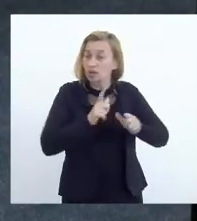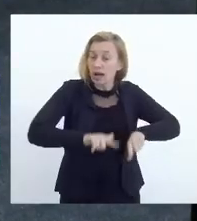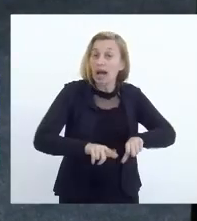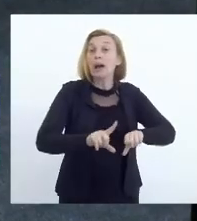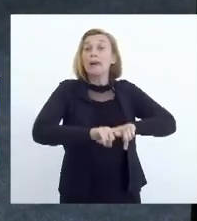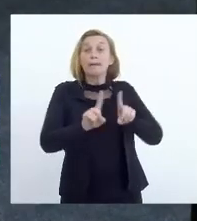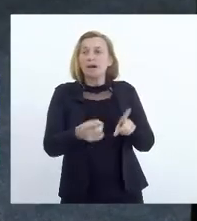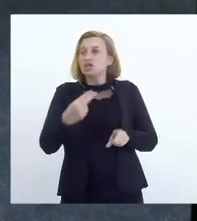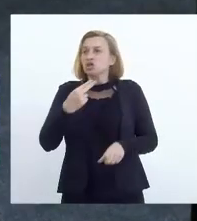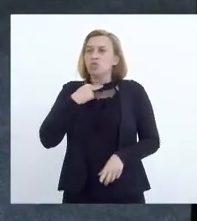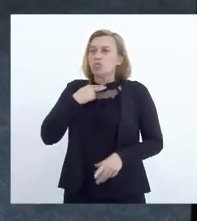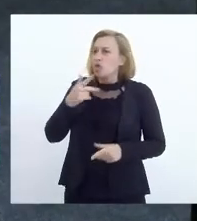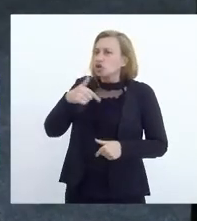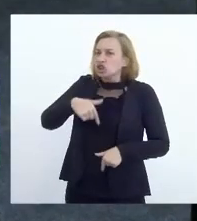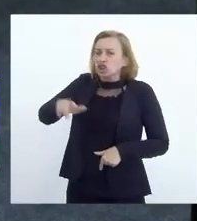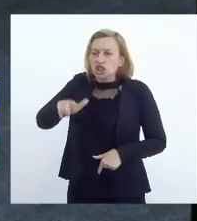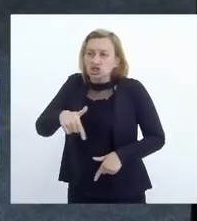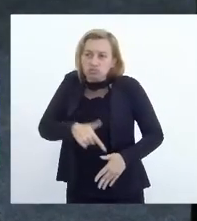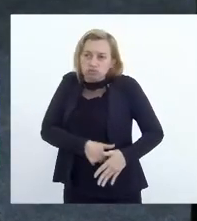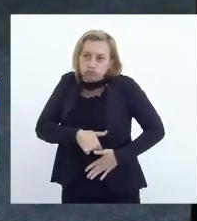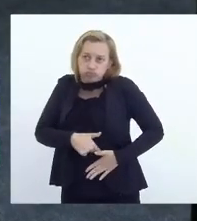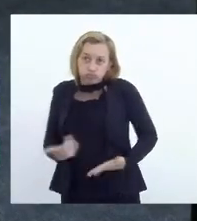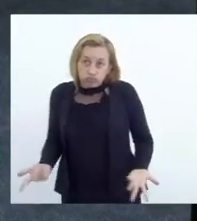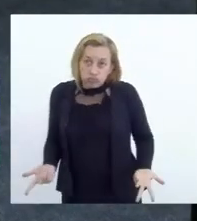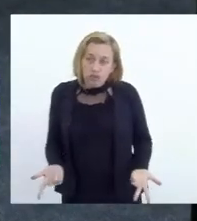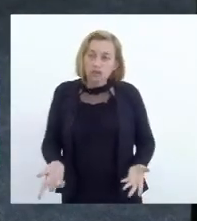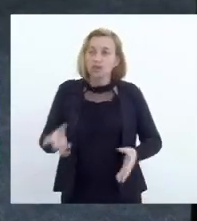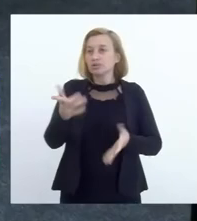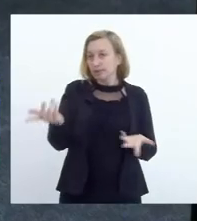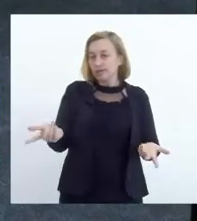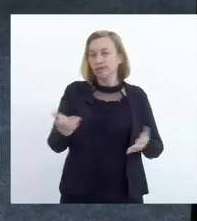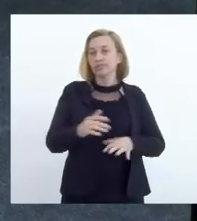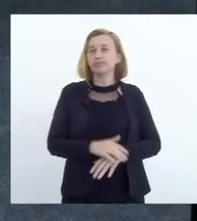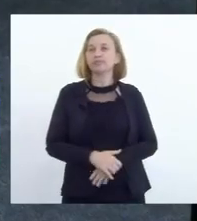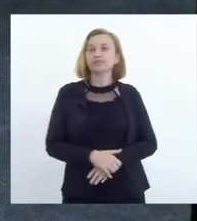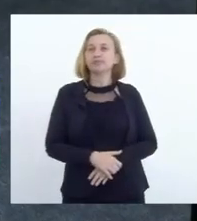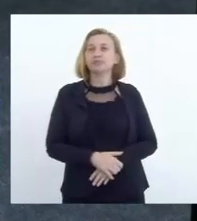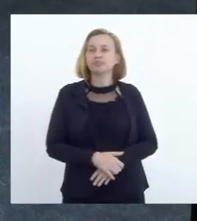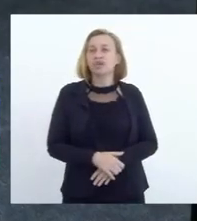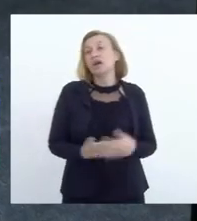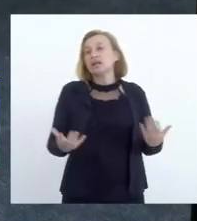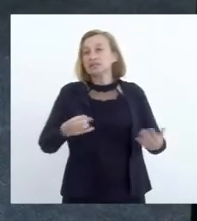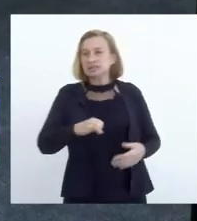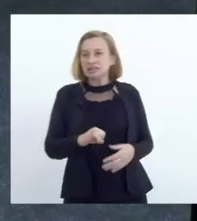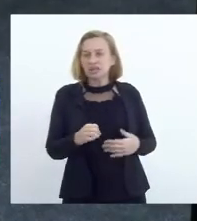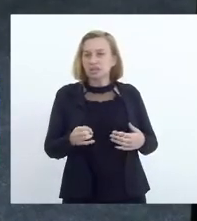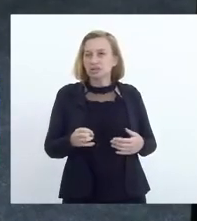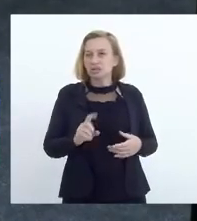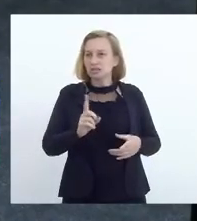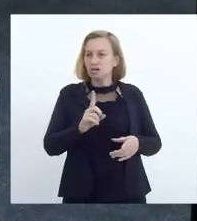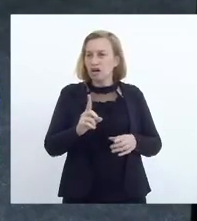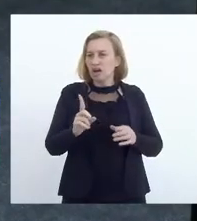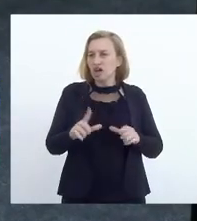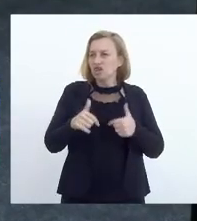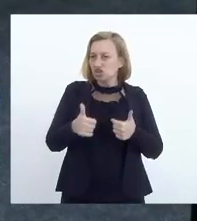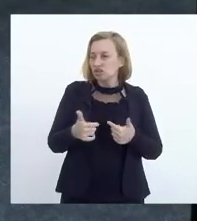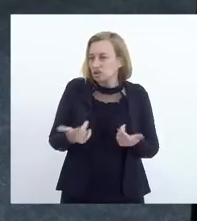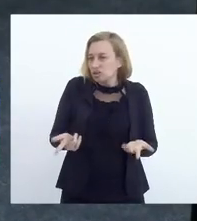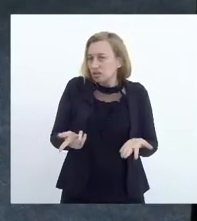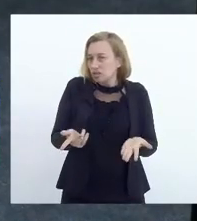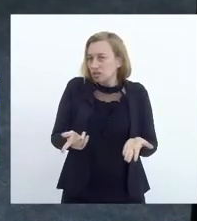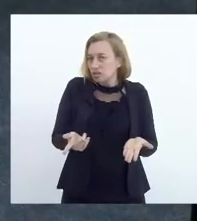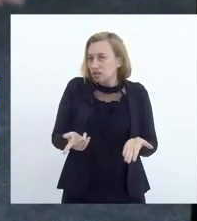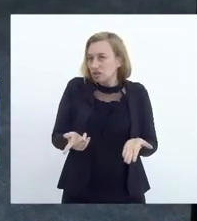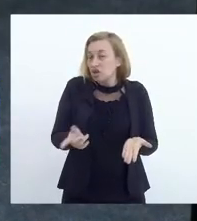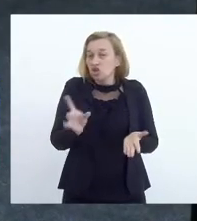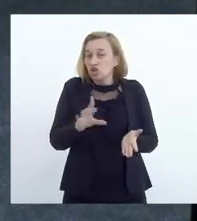foi justamente foi esse padrão que o elegeu a ser vereador da cidade do Rio de Janeiro. Porque se não fosse dessa forma, ele seria